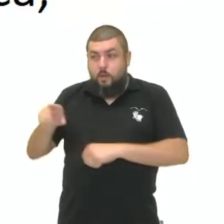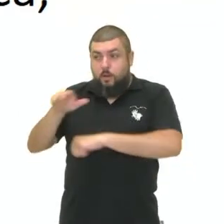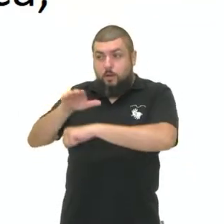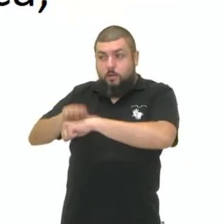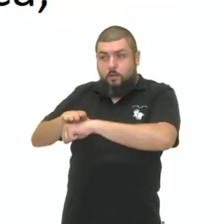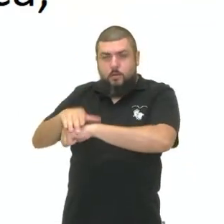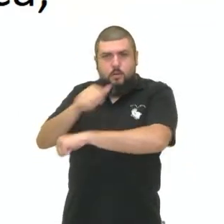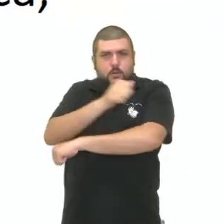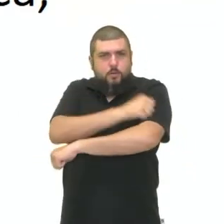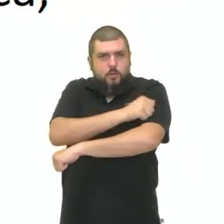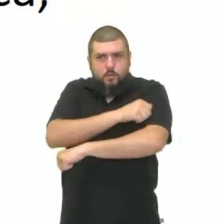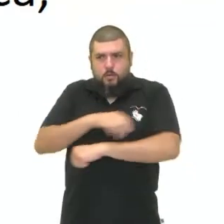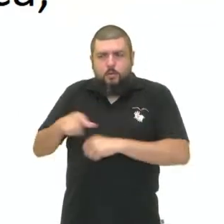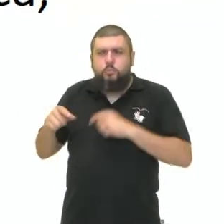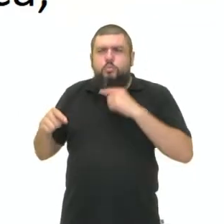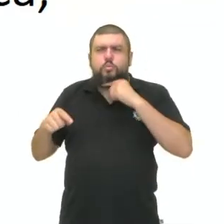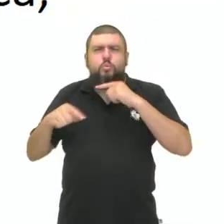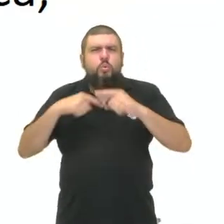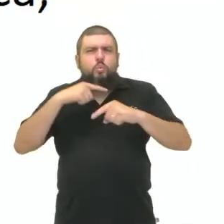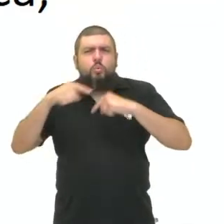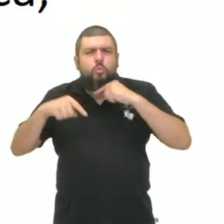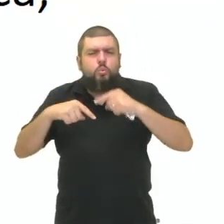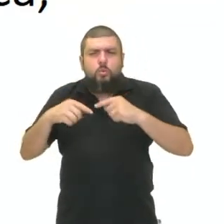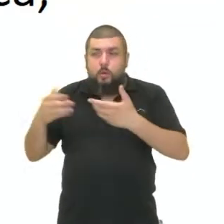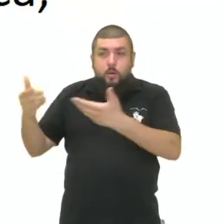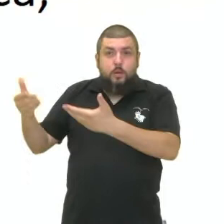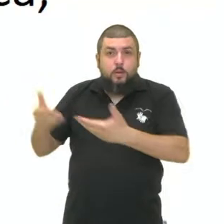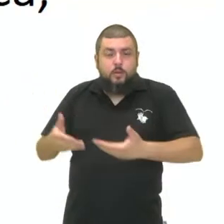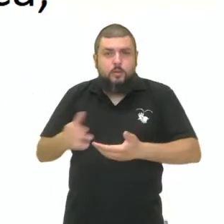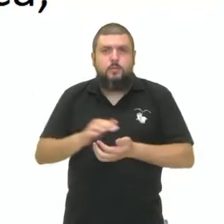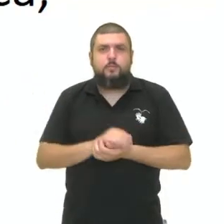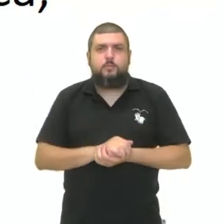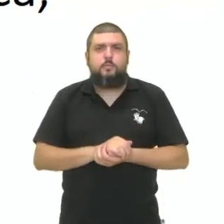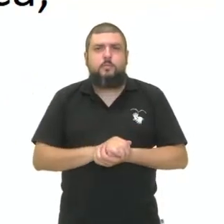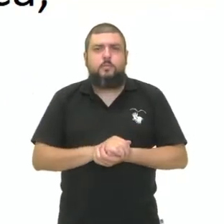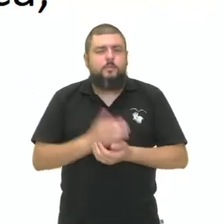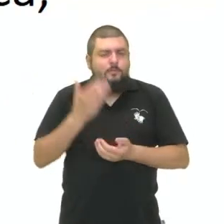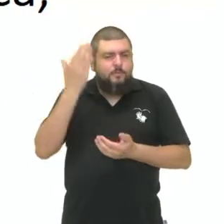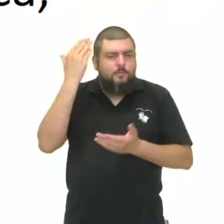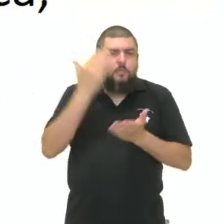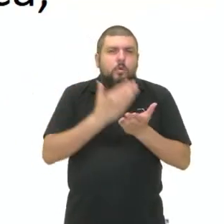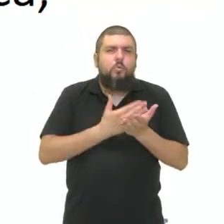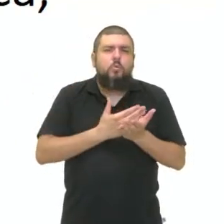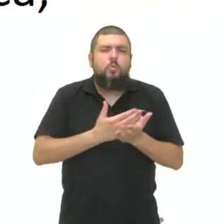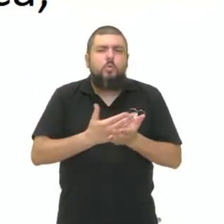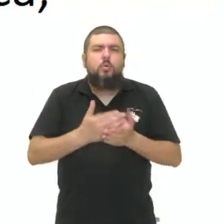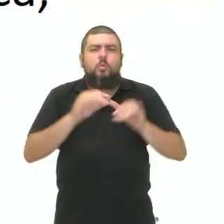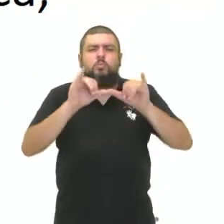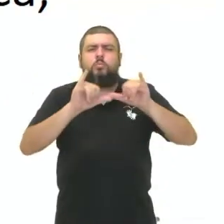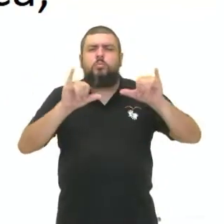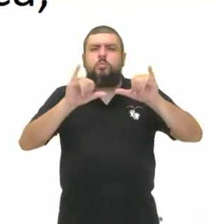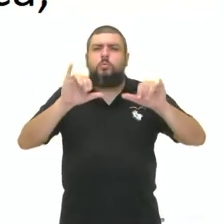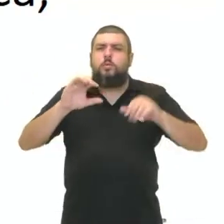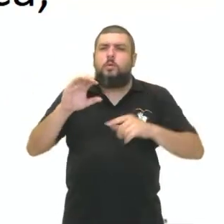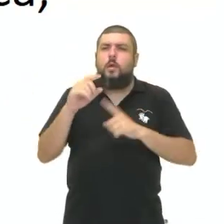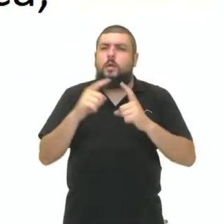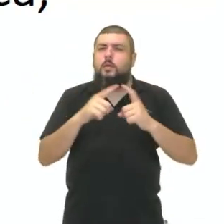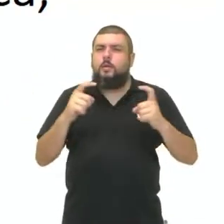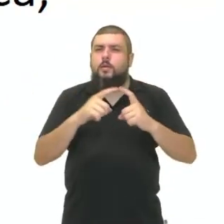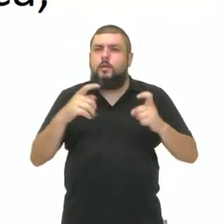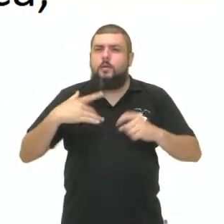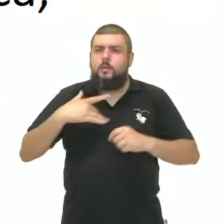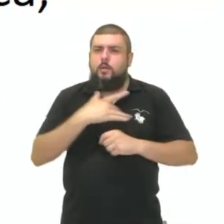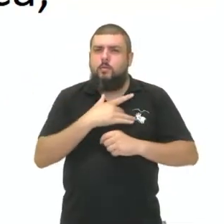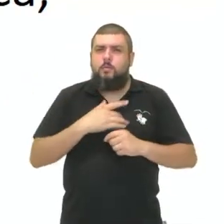das quais ficam desconfiados. Começamos com notícias de ciências e saúde, mas os alunos se interessaram também